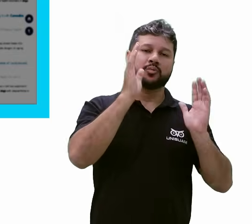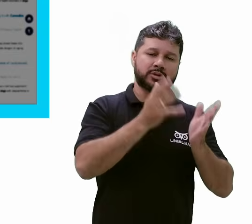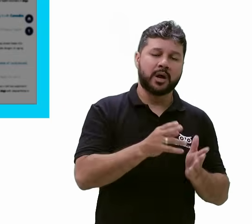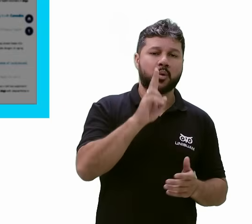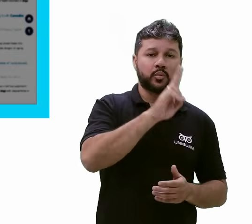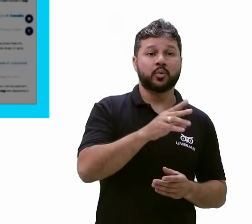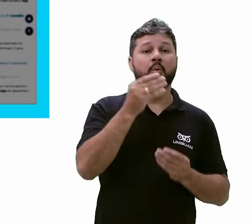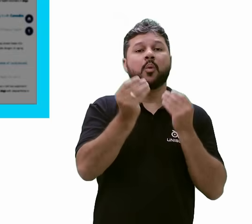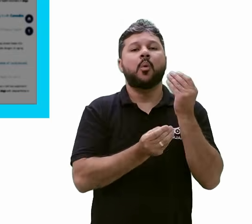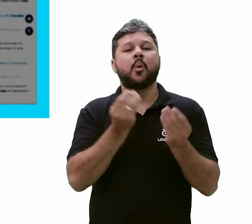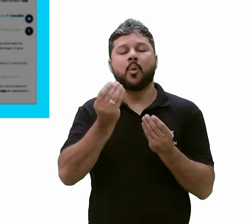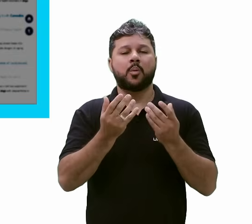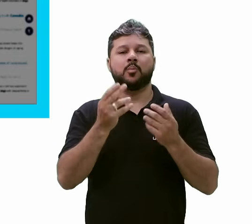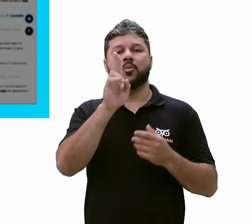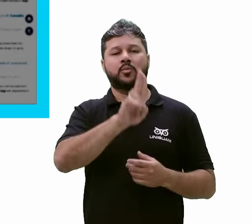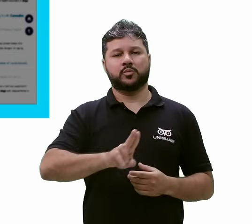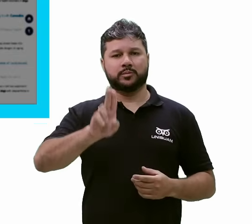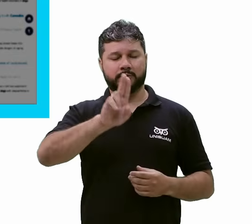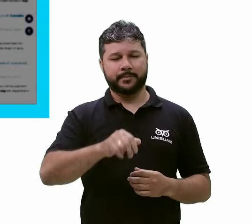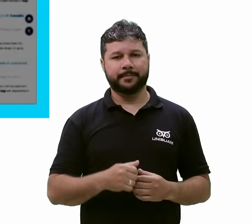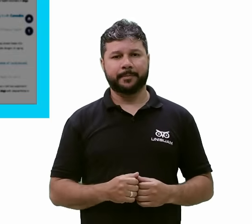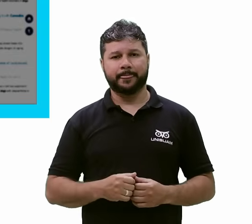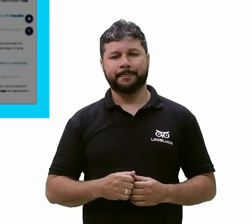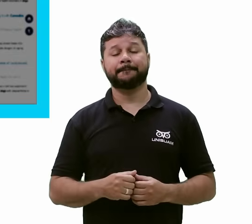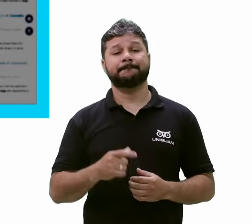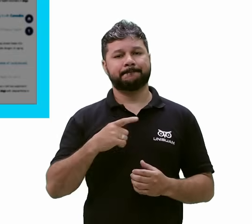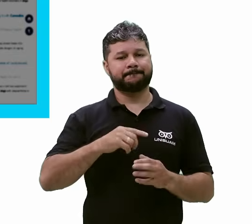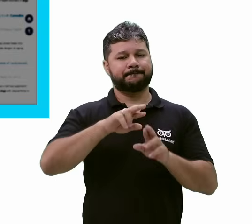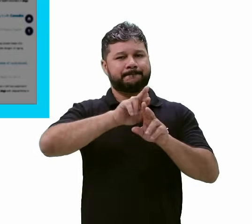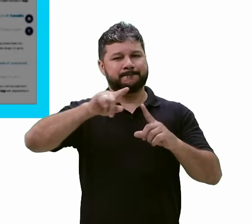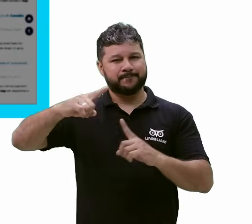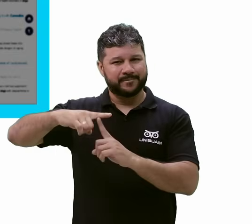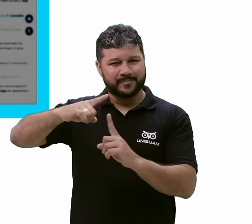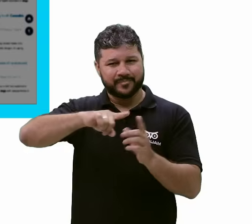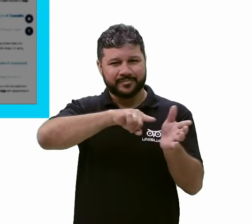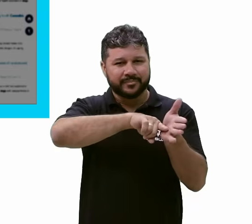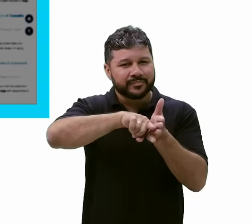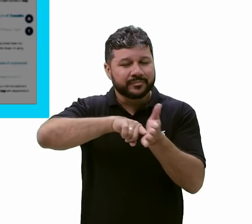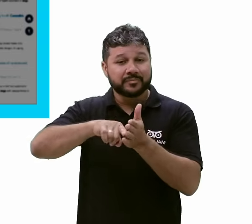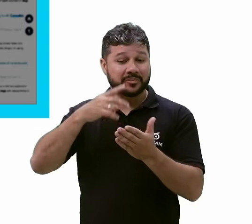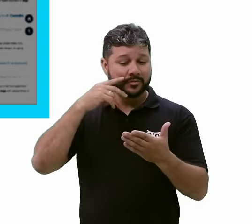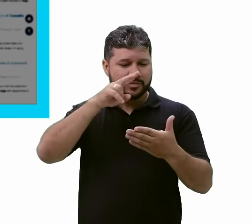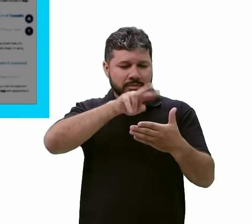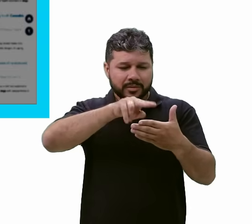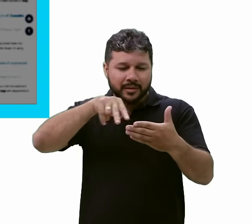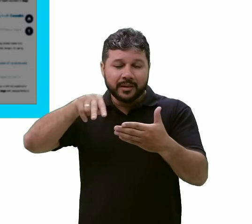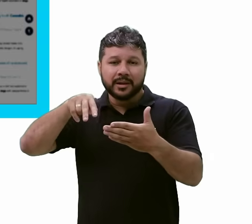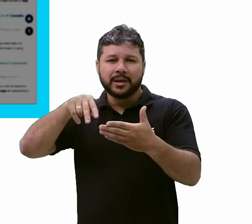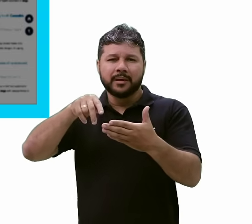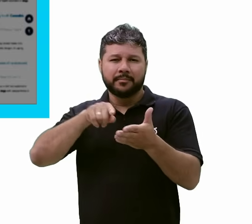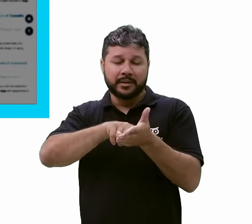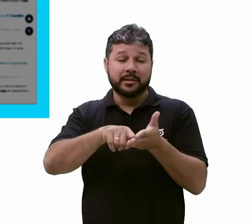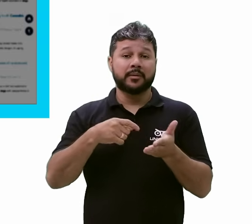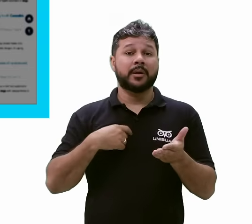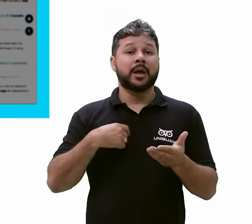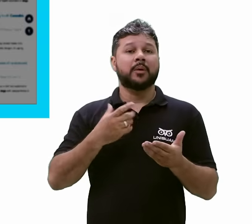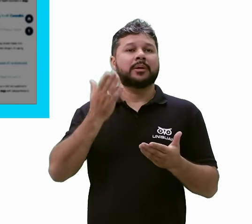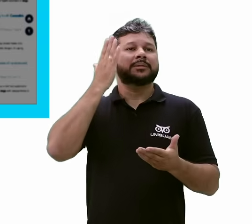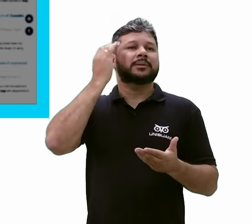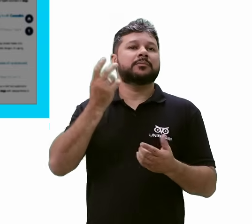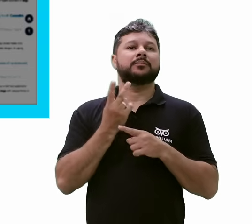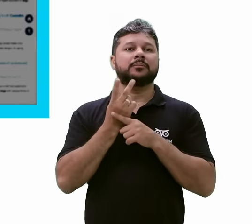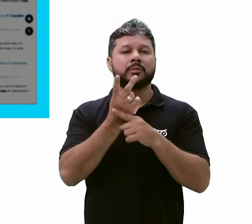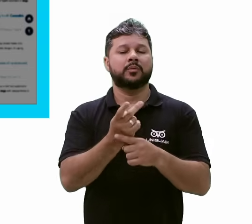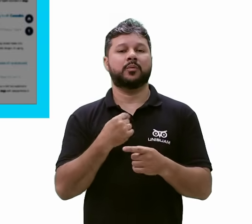usou, como usou, tá? Então, a gente tem vários tipos de pesquisa. Então, quando a gente vai ler pesquisas, a gente tem que saber o que